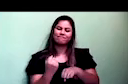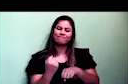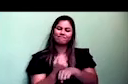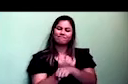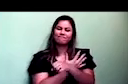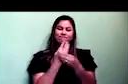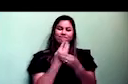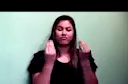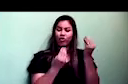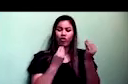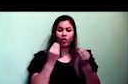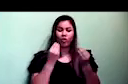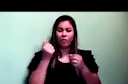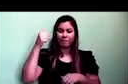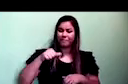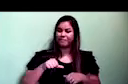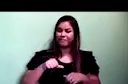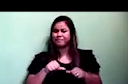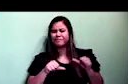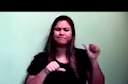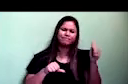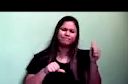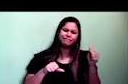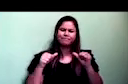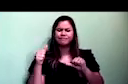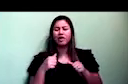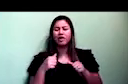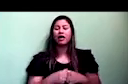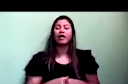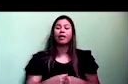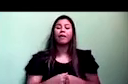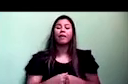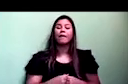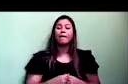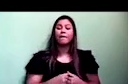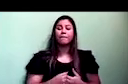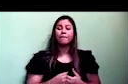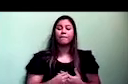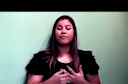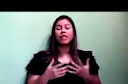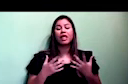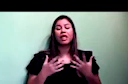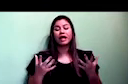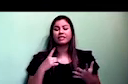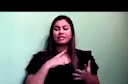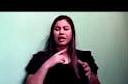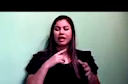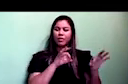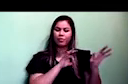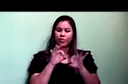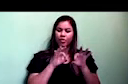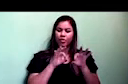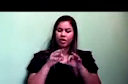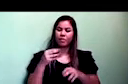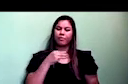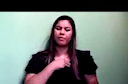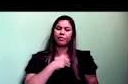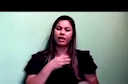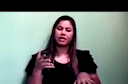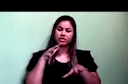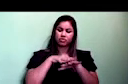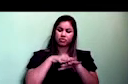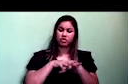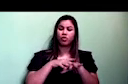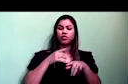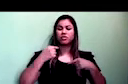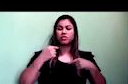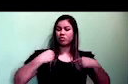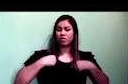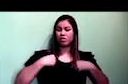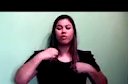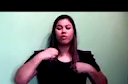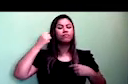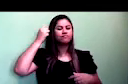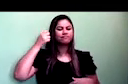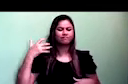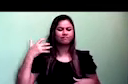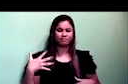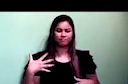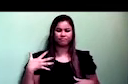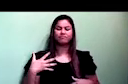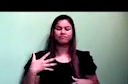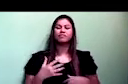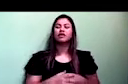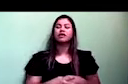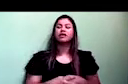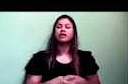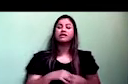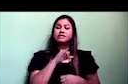Vou fazer uma autodescrição, né, de mim, porque a gente está com o programa do Mackenzie de inclusão, então vou fazer minha autodescrição. Quem